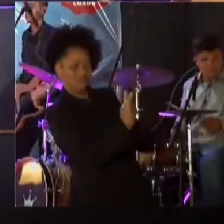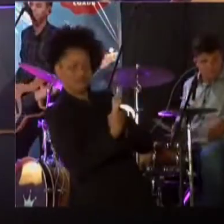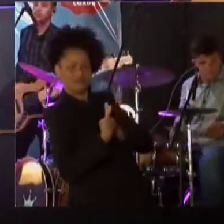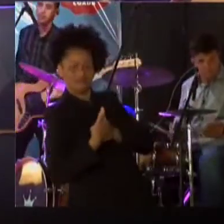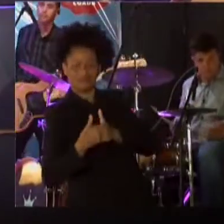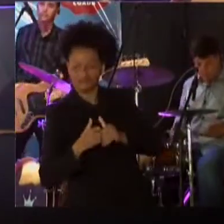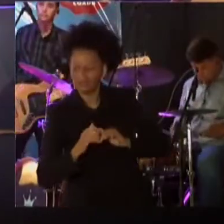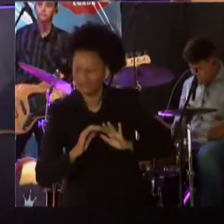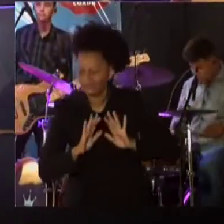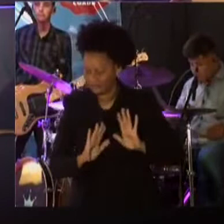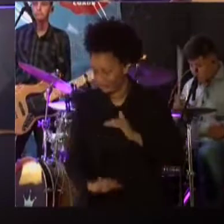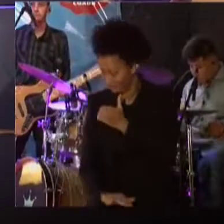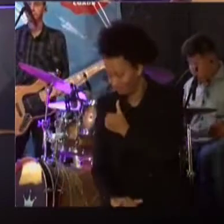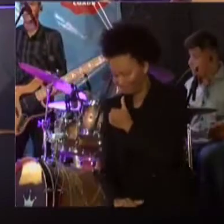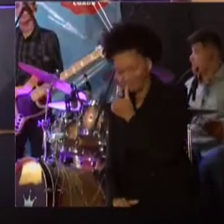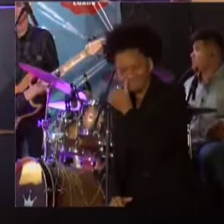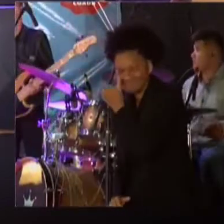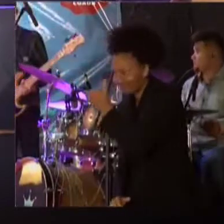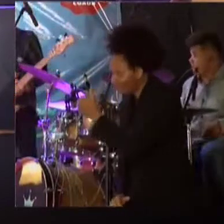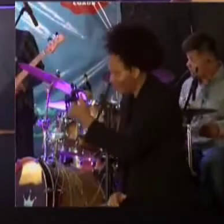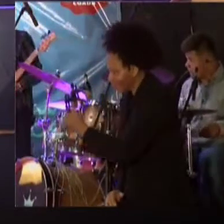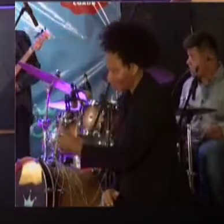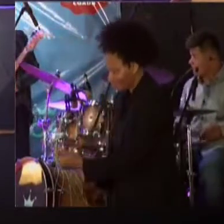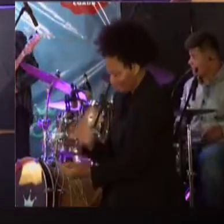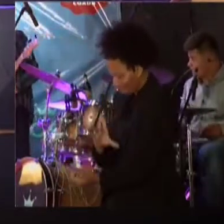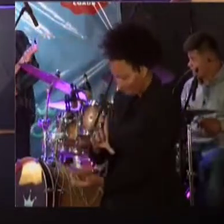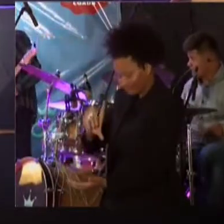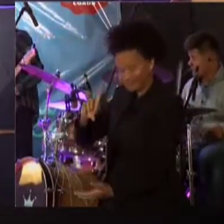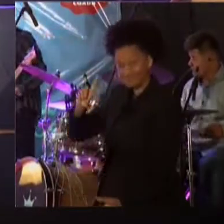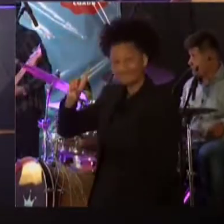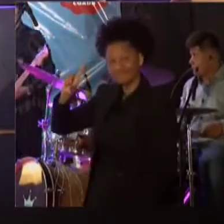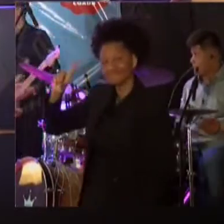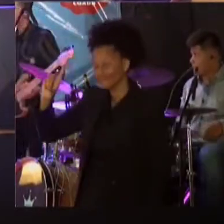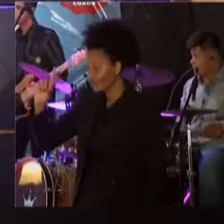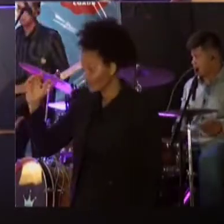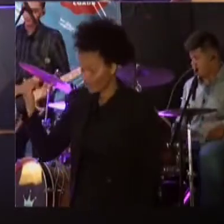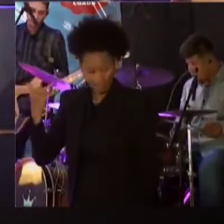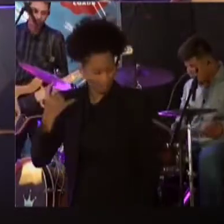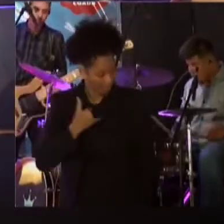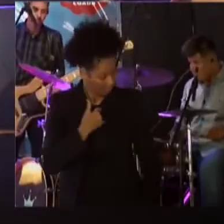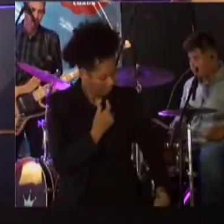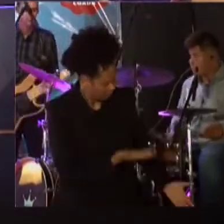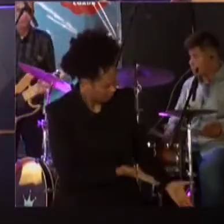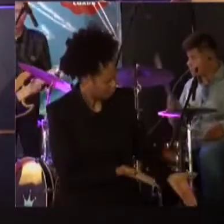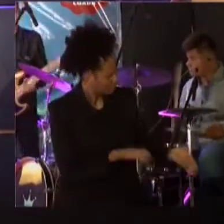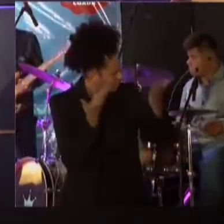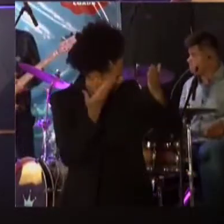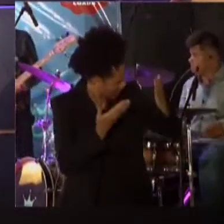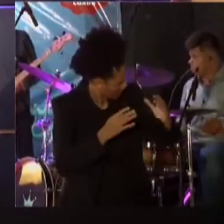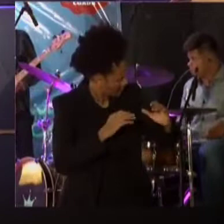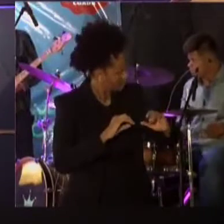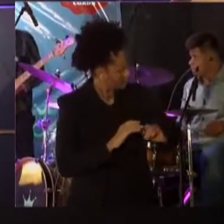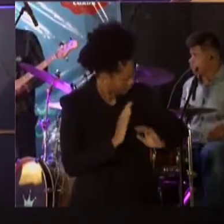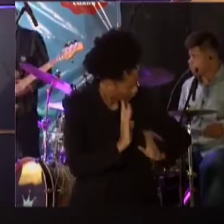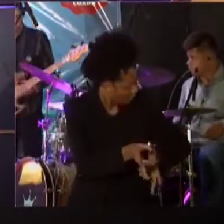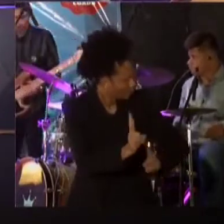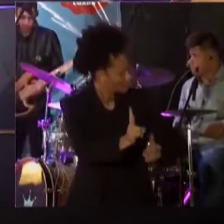ao meu lado está Deus, dizendo vá em frente.